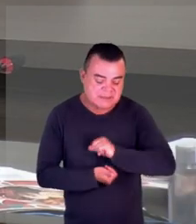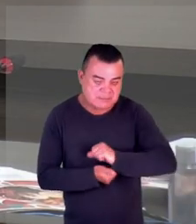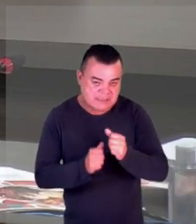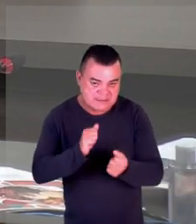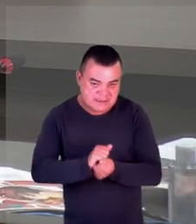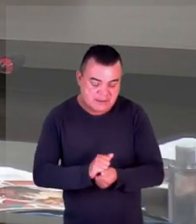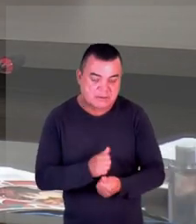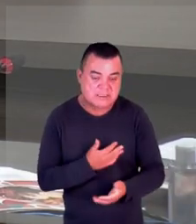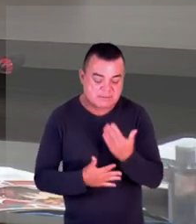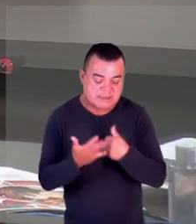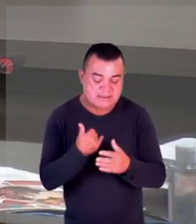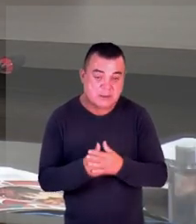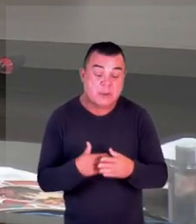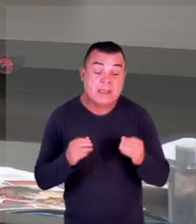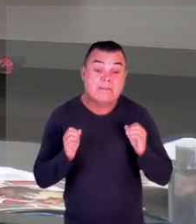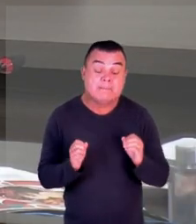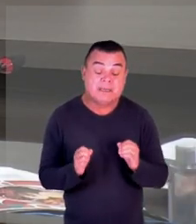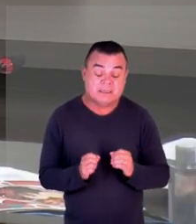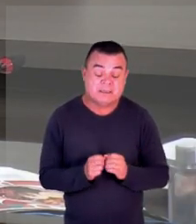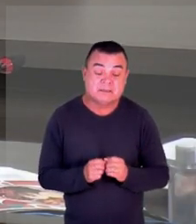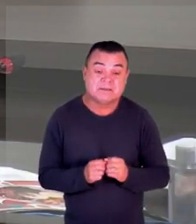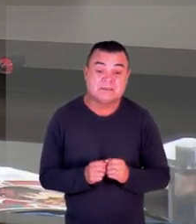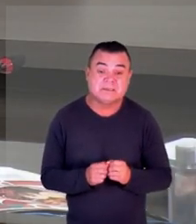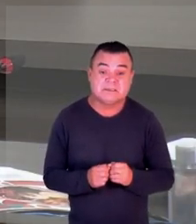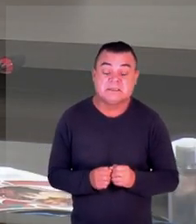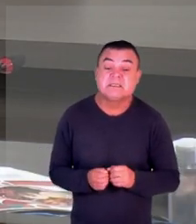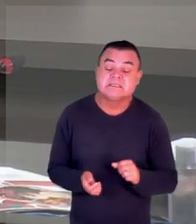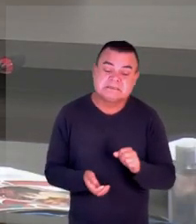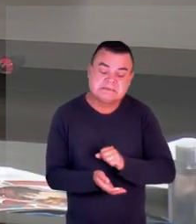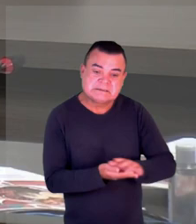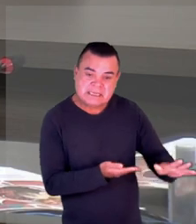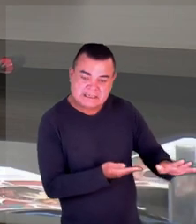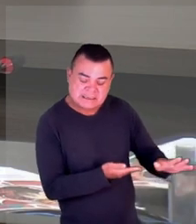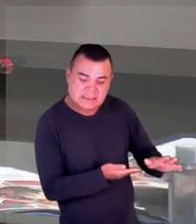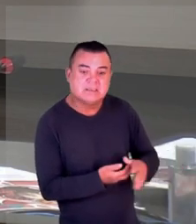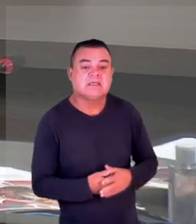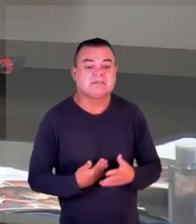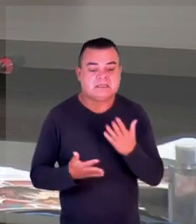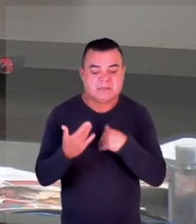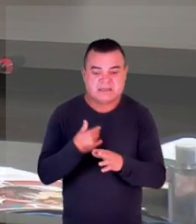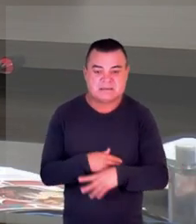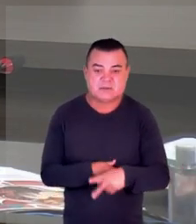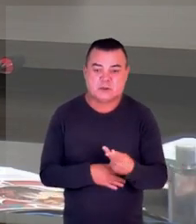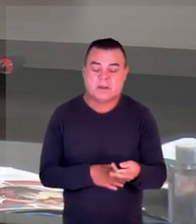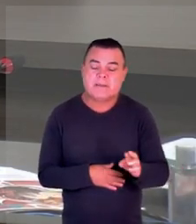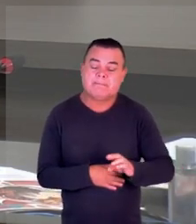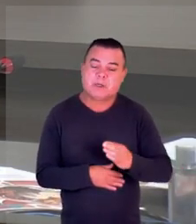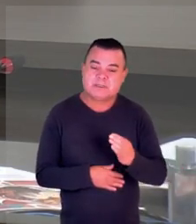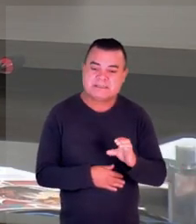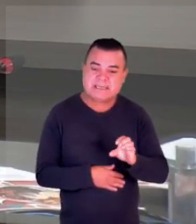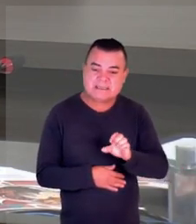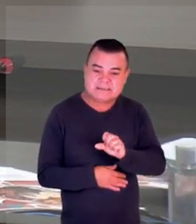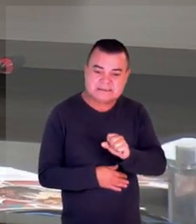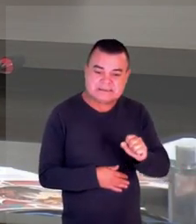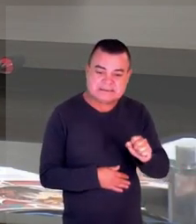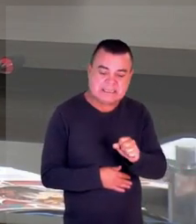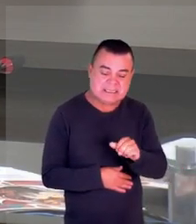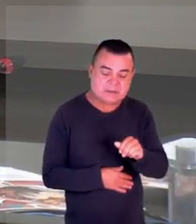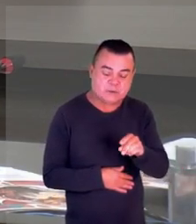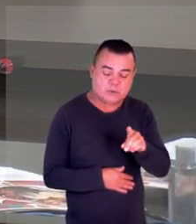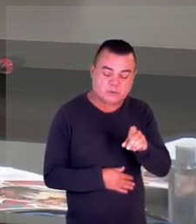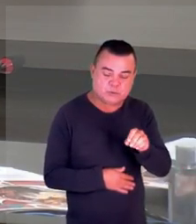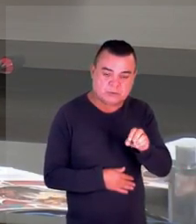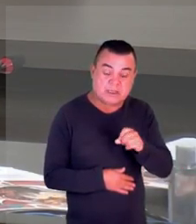saia da da alimentação de processados de super processados para uma alimentação mais